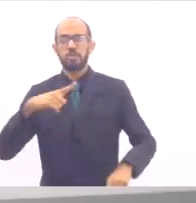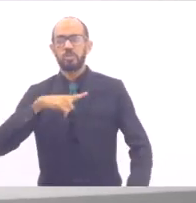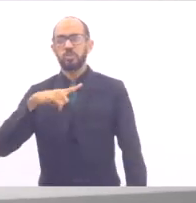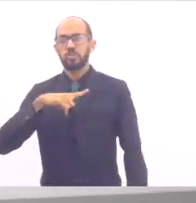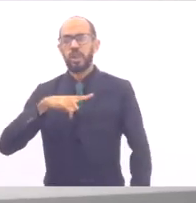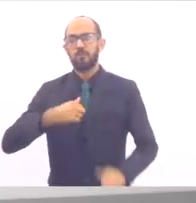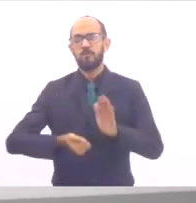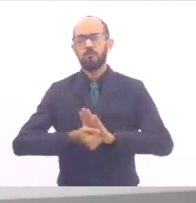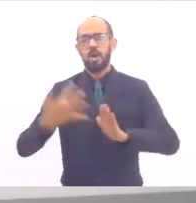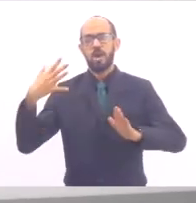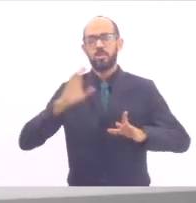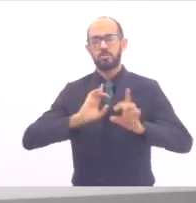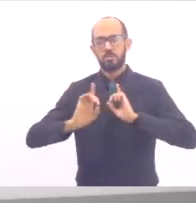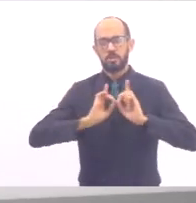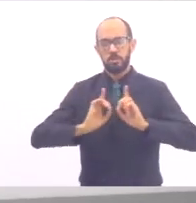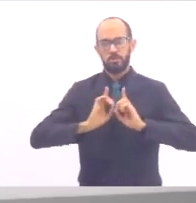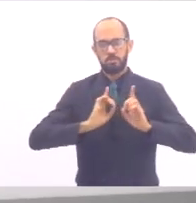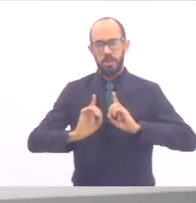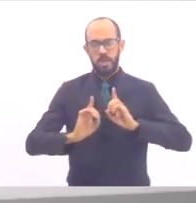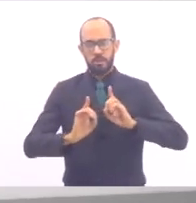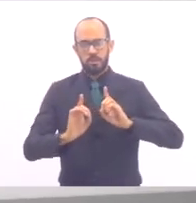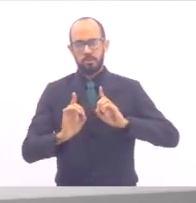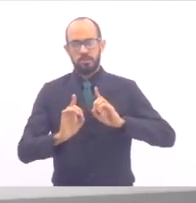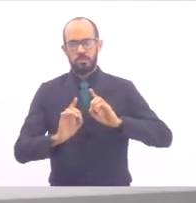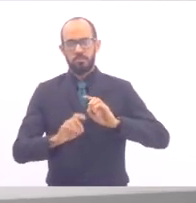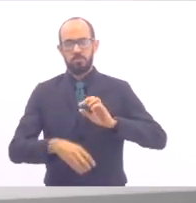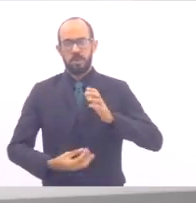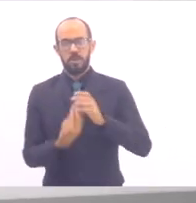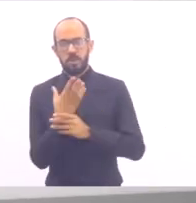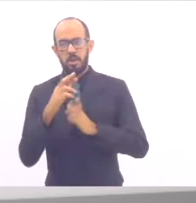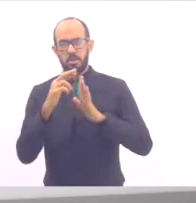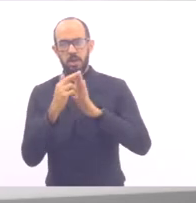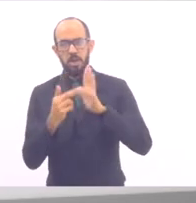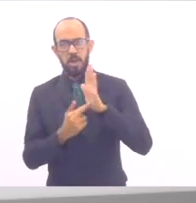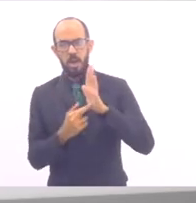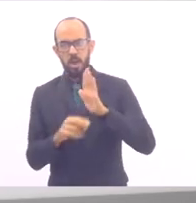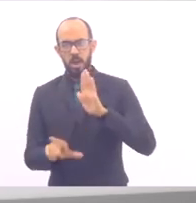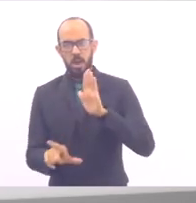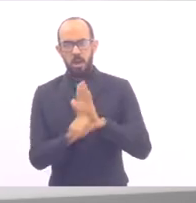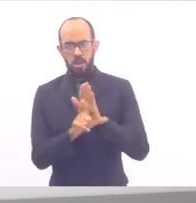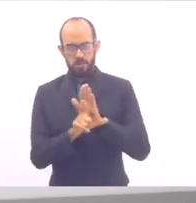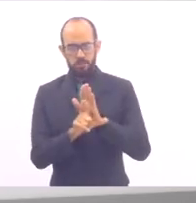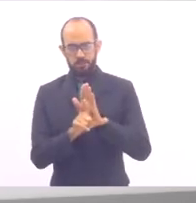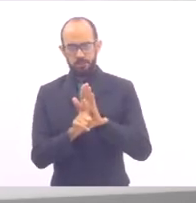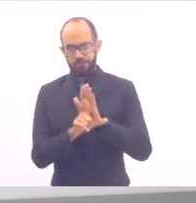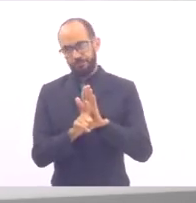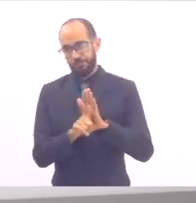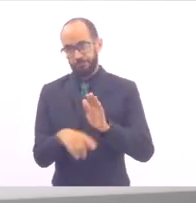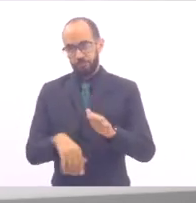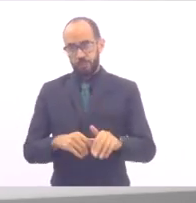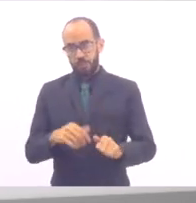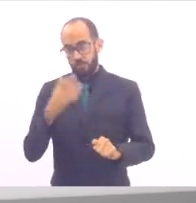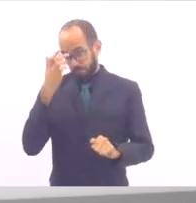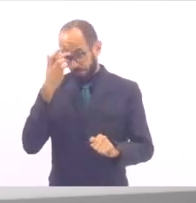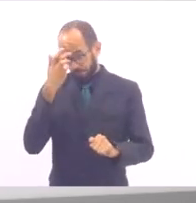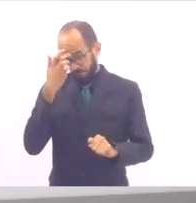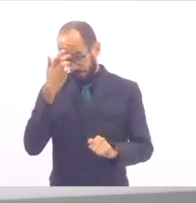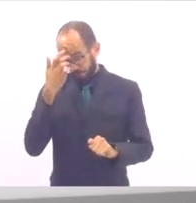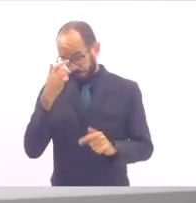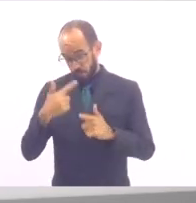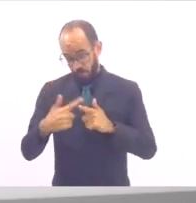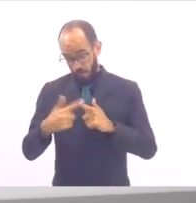amplos debates para regulamentar a lei. E o que eu, por que pedi a